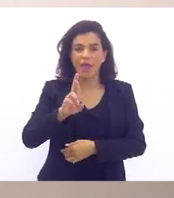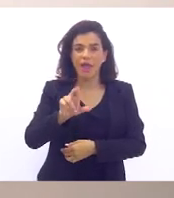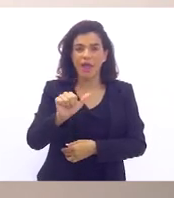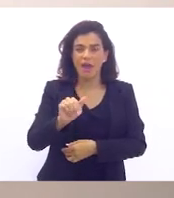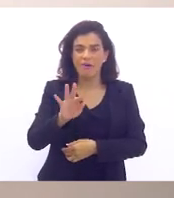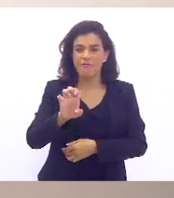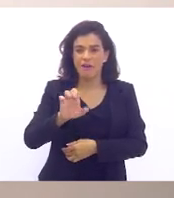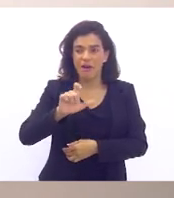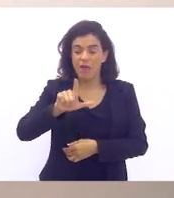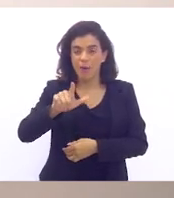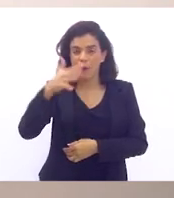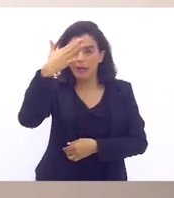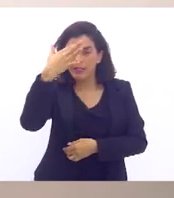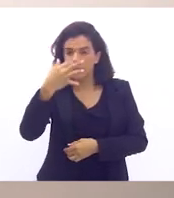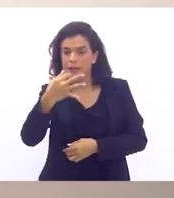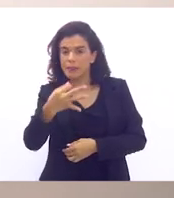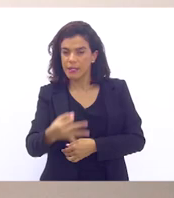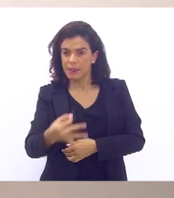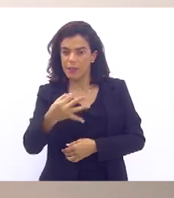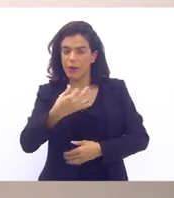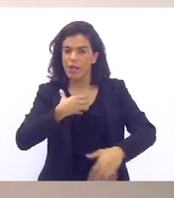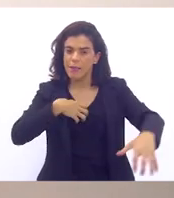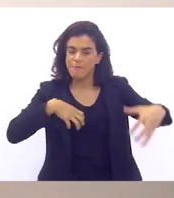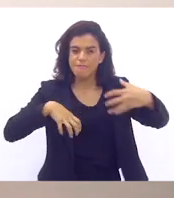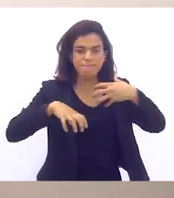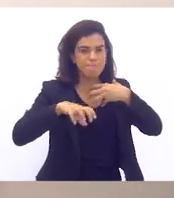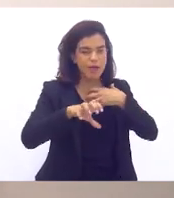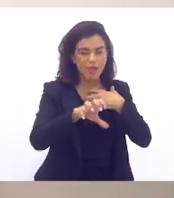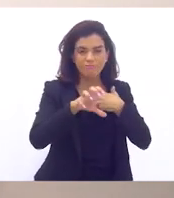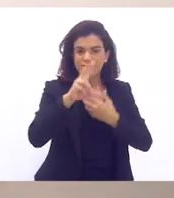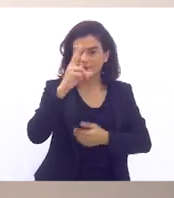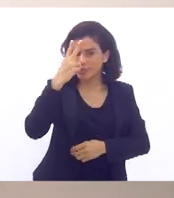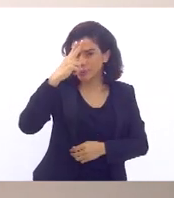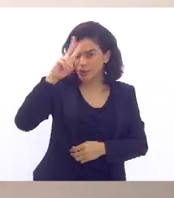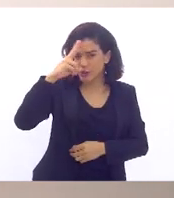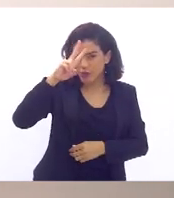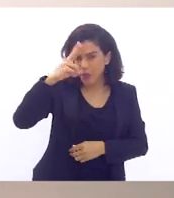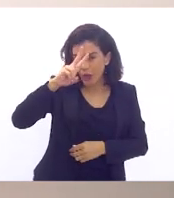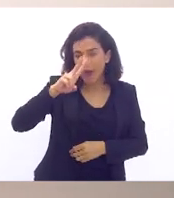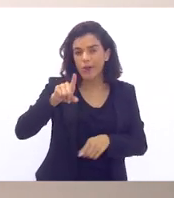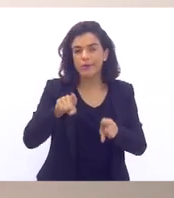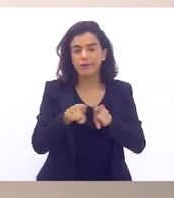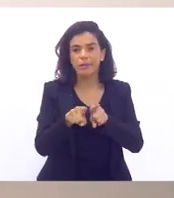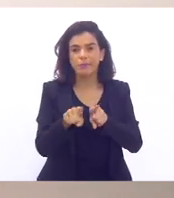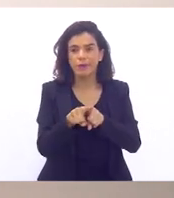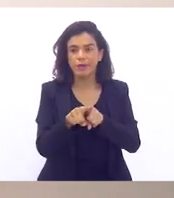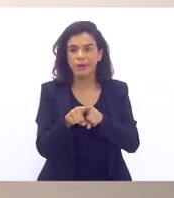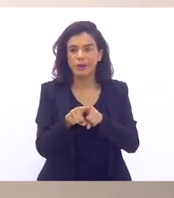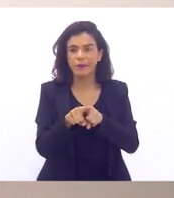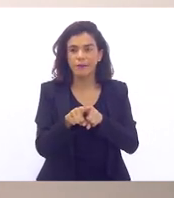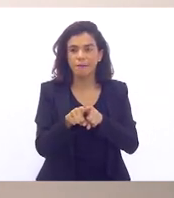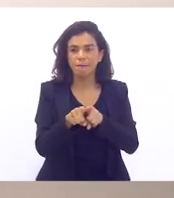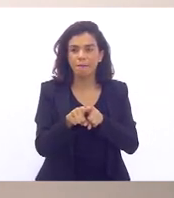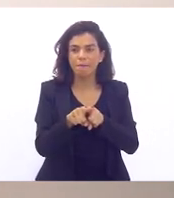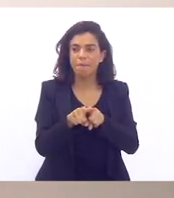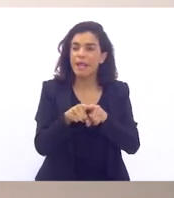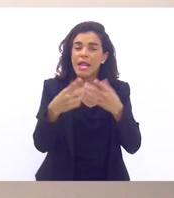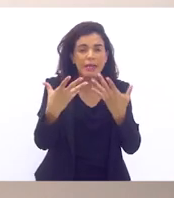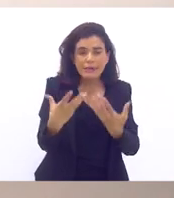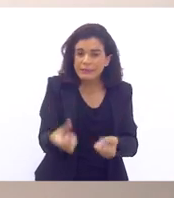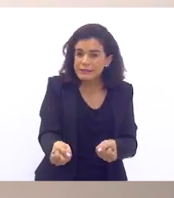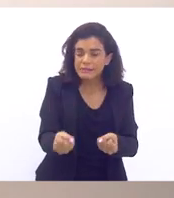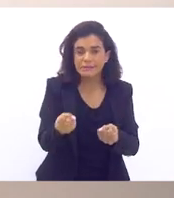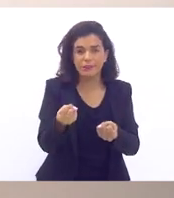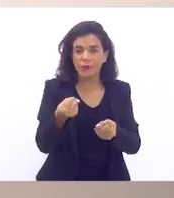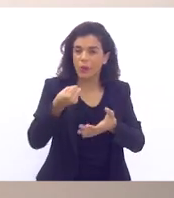entendeu ele se comoveu com a história assim como Deputado sei lá que eles compraram a nossa